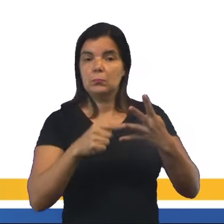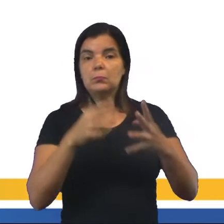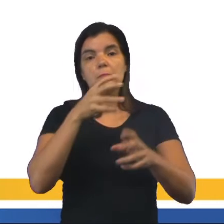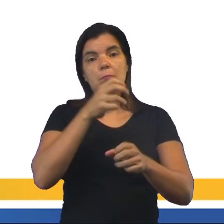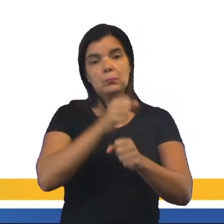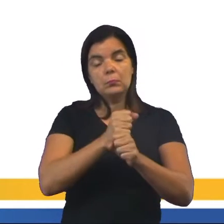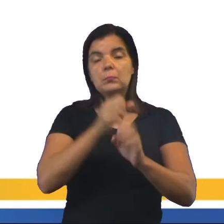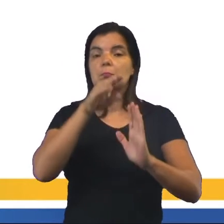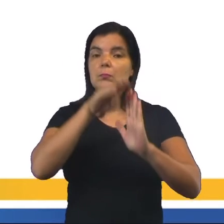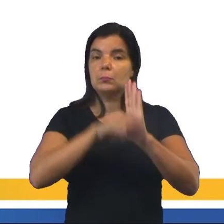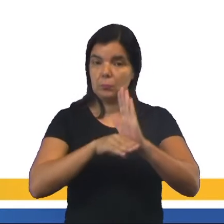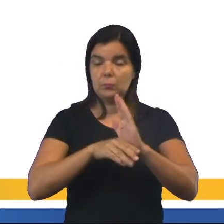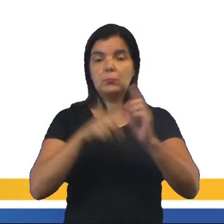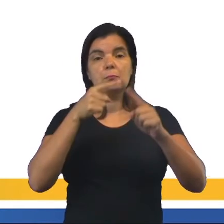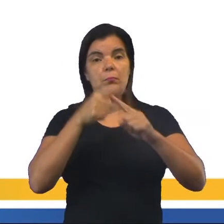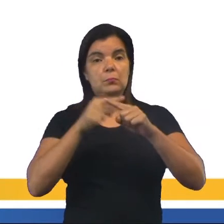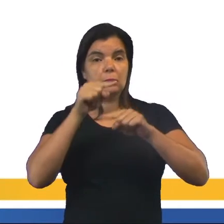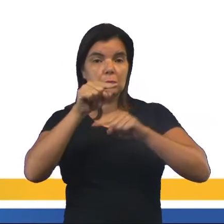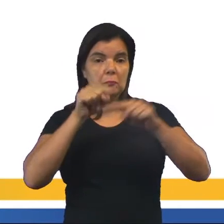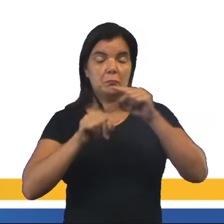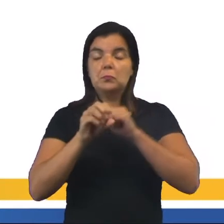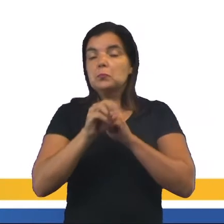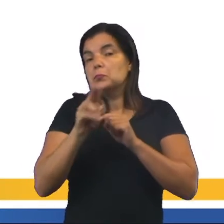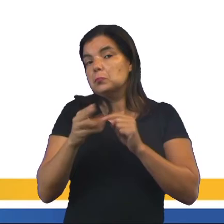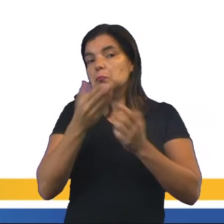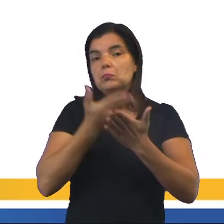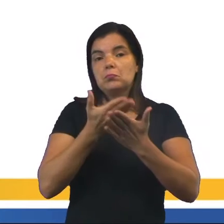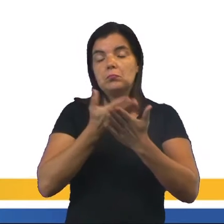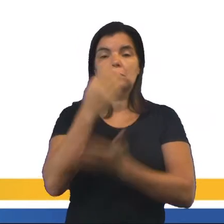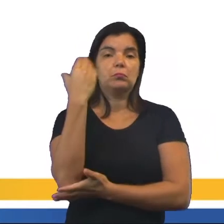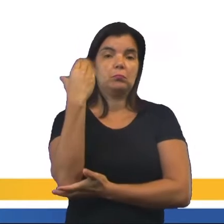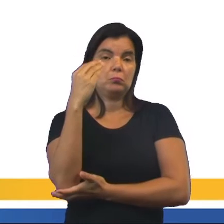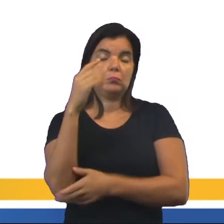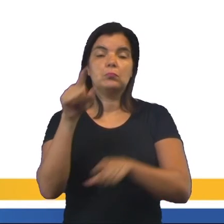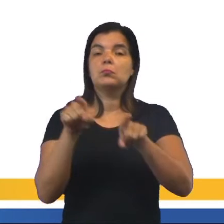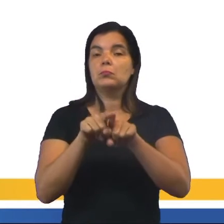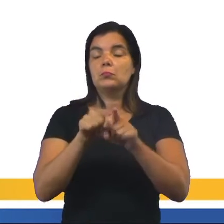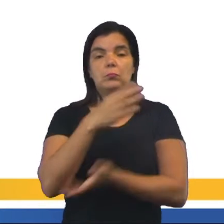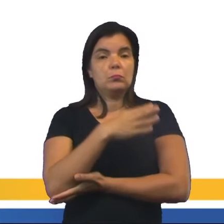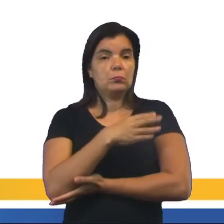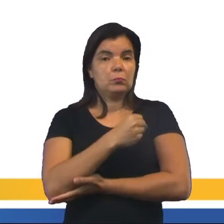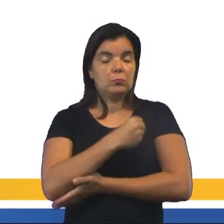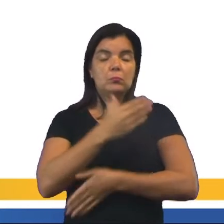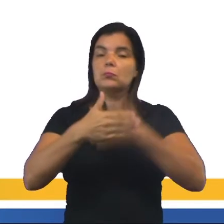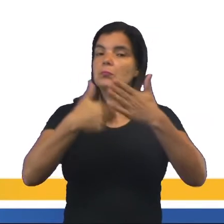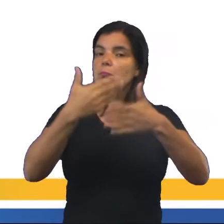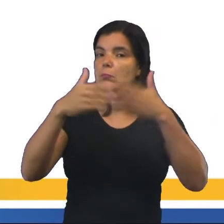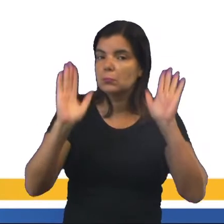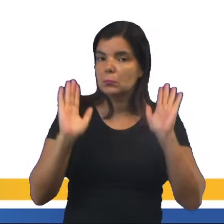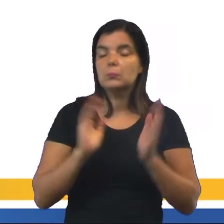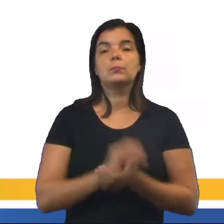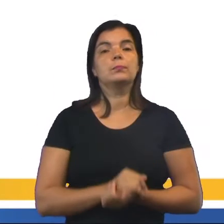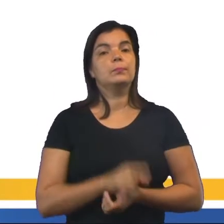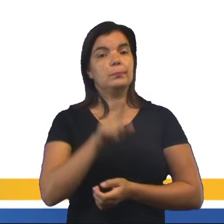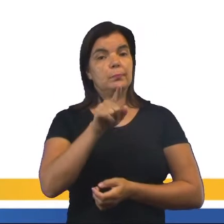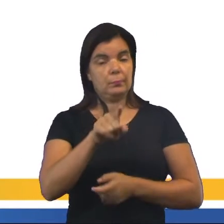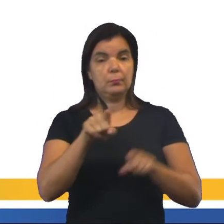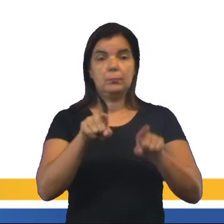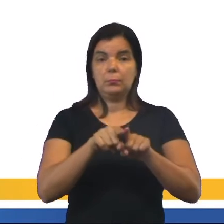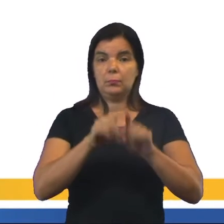operações, ou que você estiver estudando, ciência, mamíferos e assim por diante. E vai ser a sua